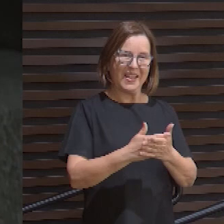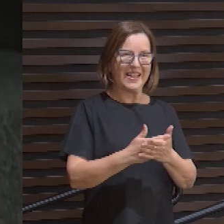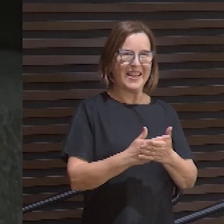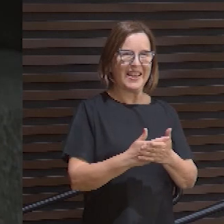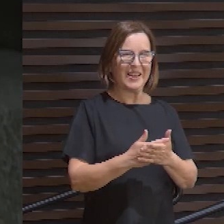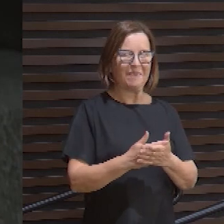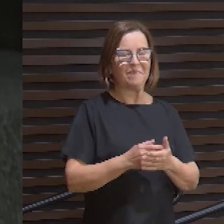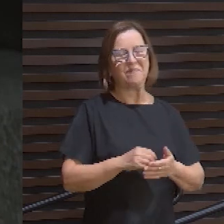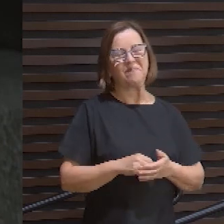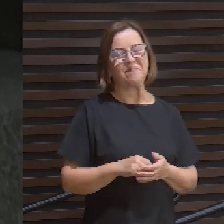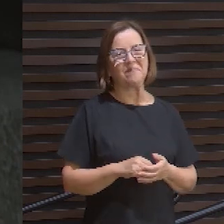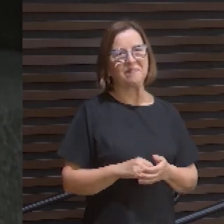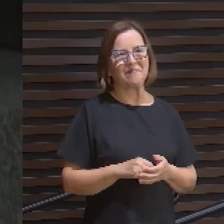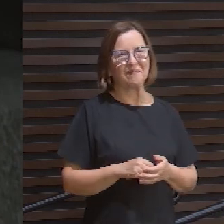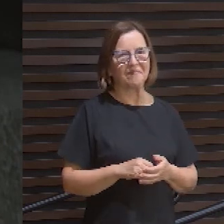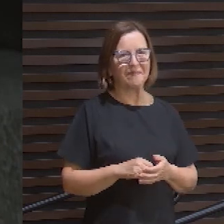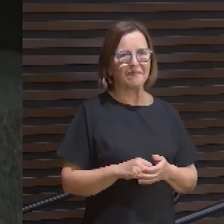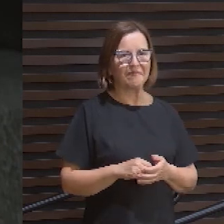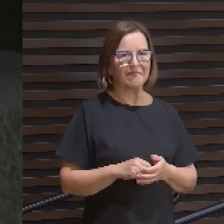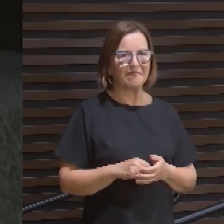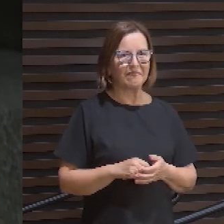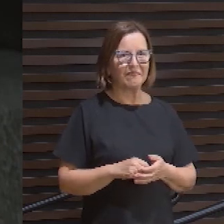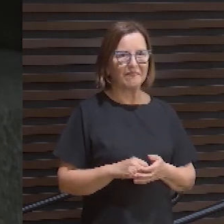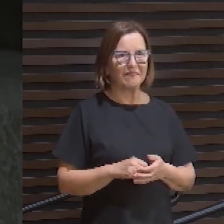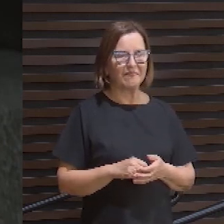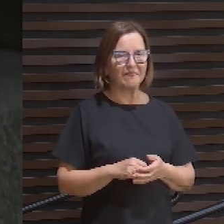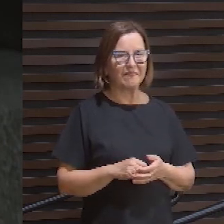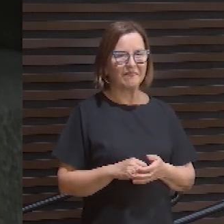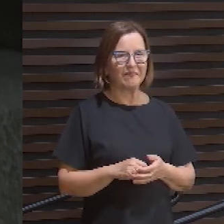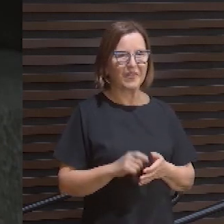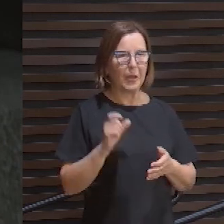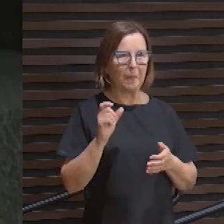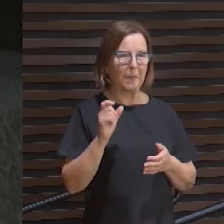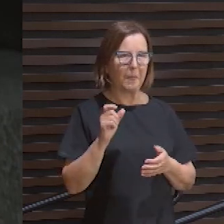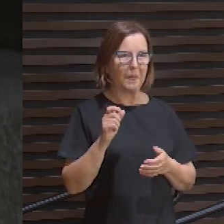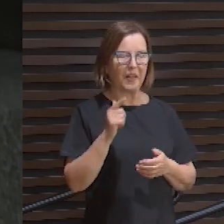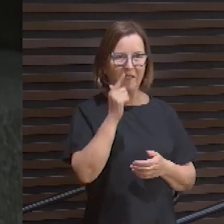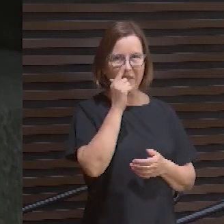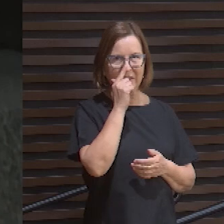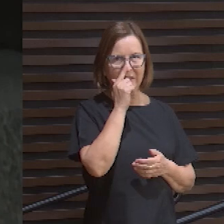Tetelestai é uma palavra de comércio.